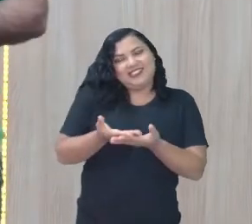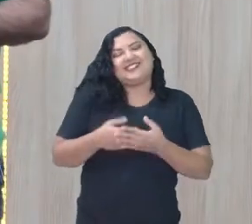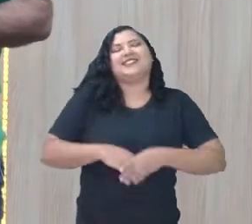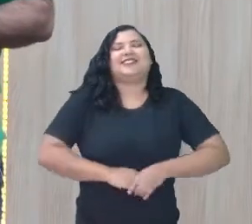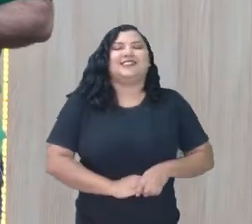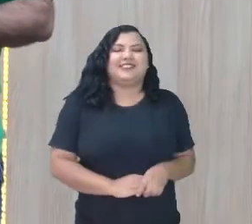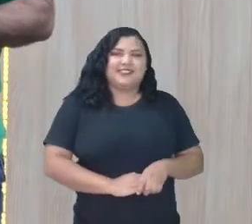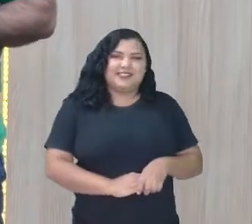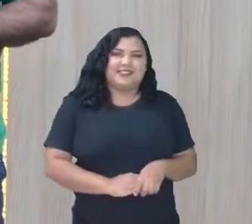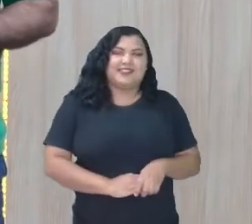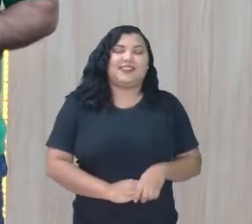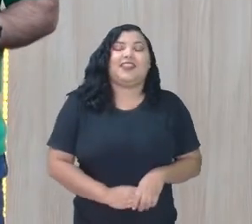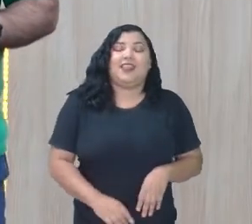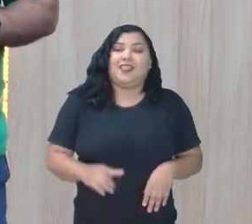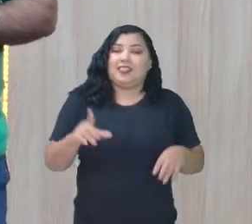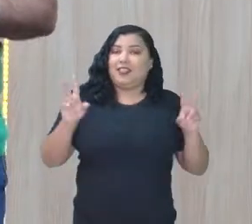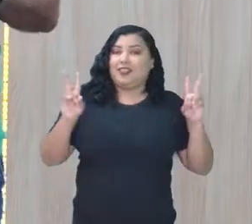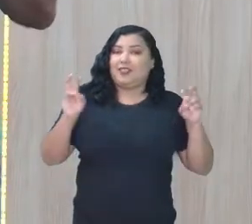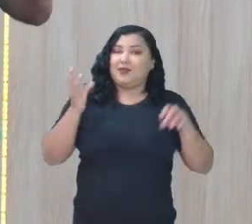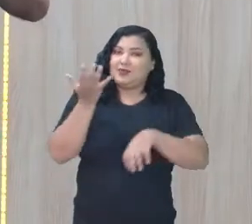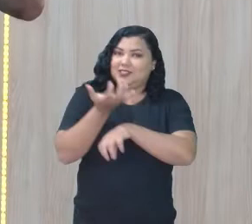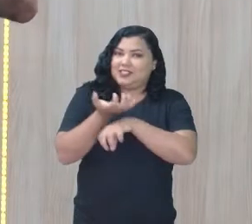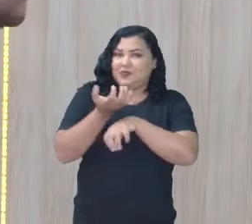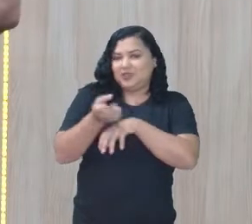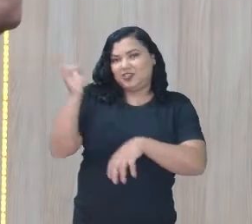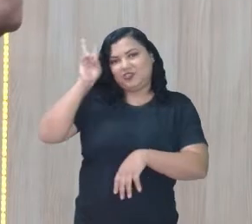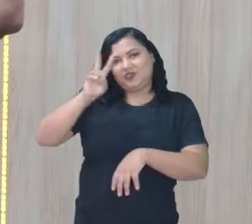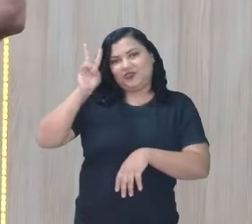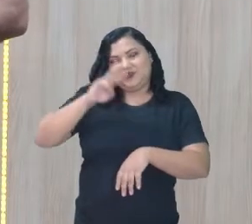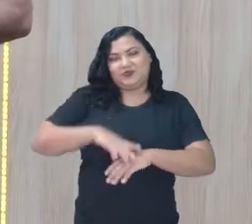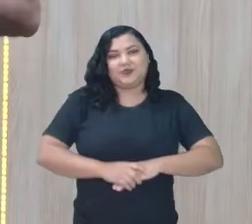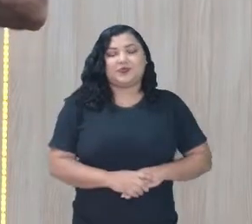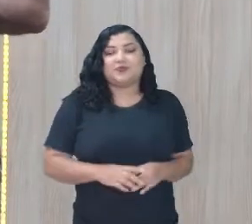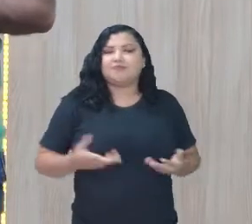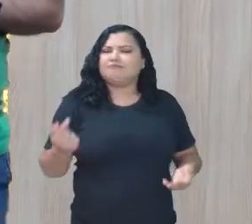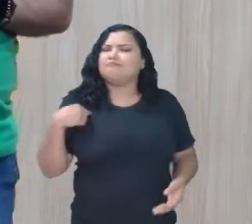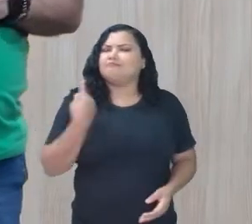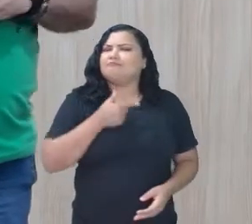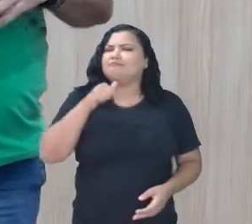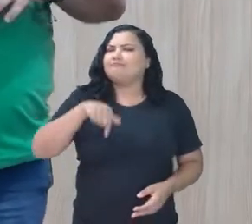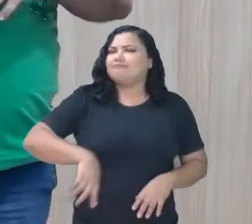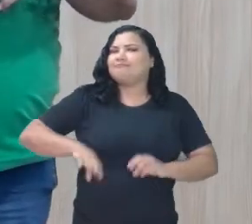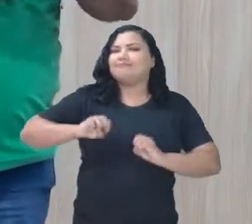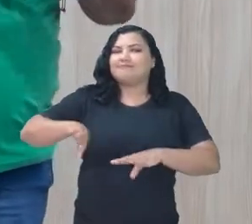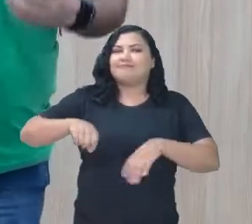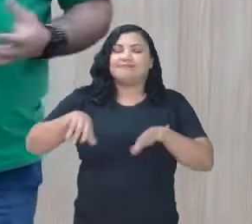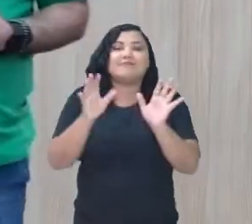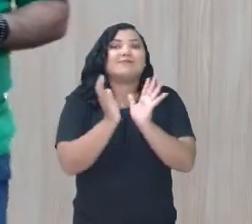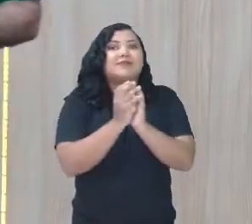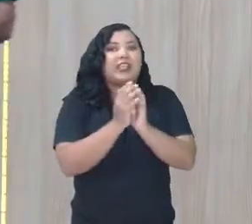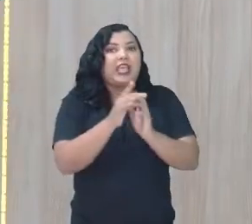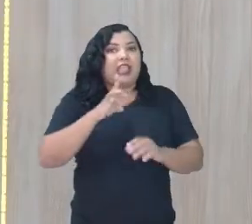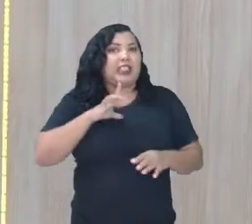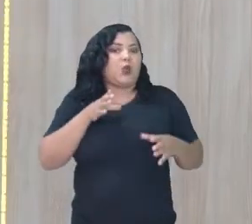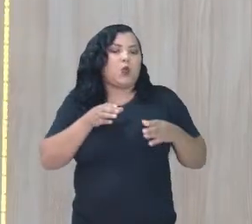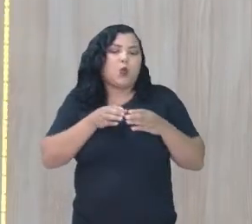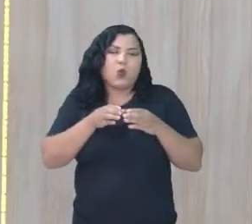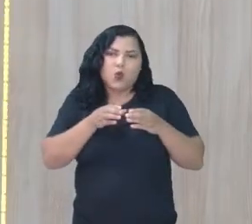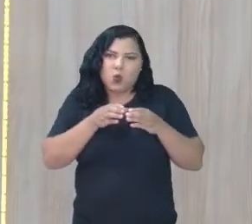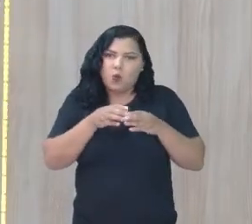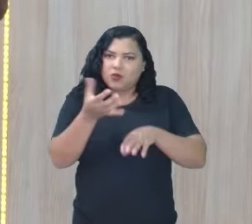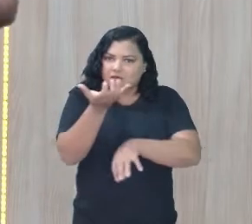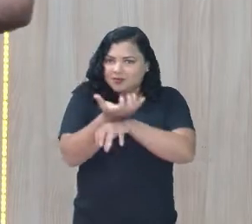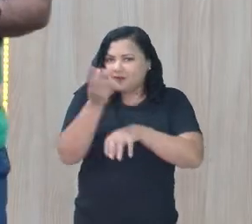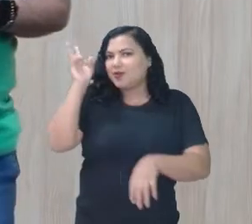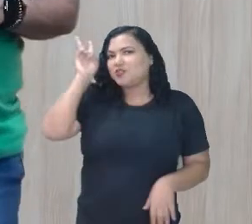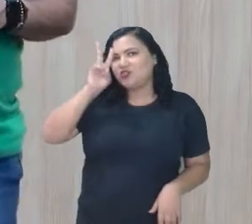propriamente dito, com as aulas de História. Então a gente aqui no Educa Recife, a gente tem uma equipe de História,